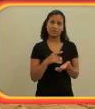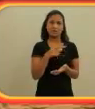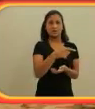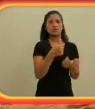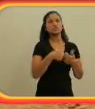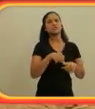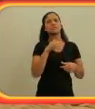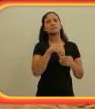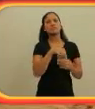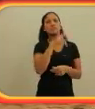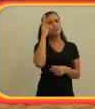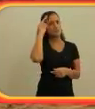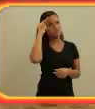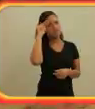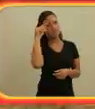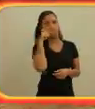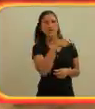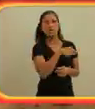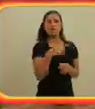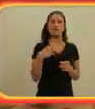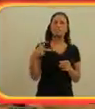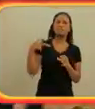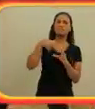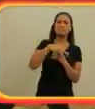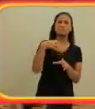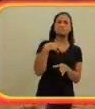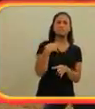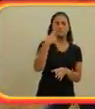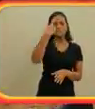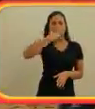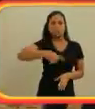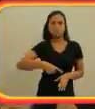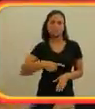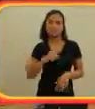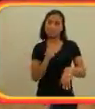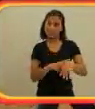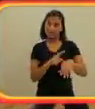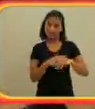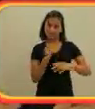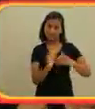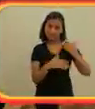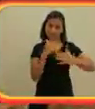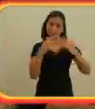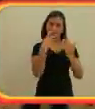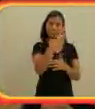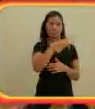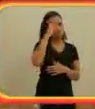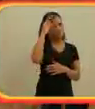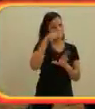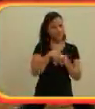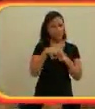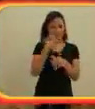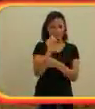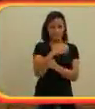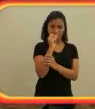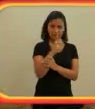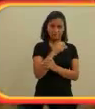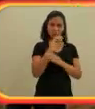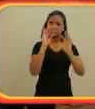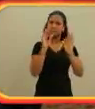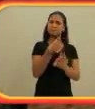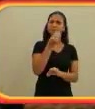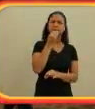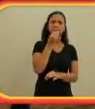rico em estímulos. E, na verdade, quando ele está a cavalo, ele recebe um bombardeio sensório-motor. O tempo